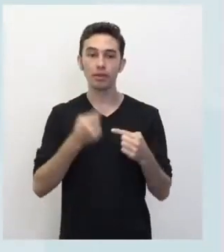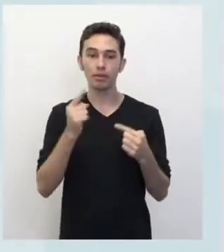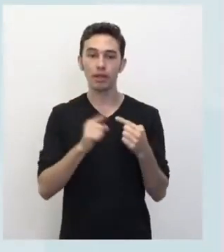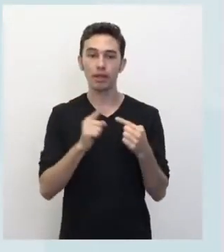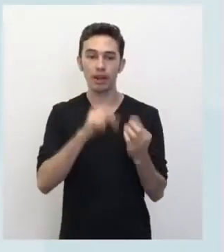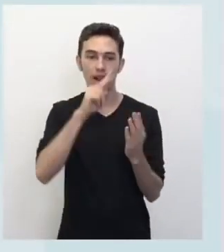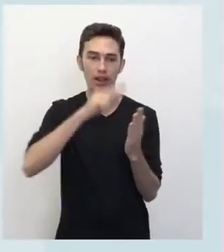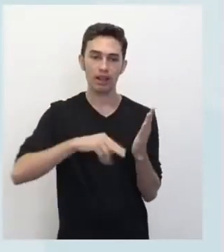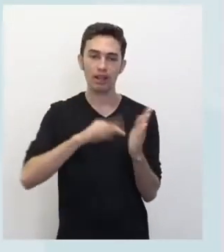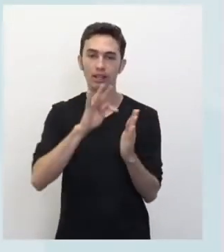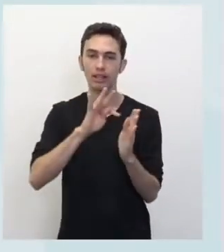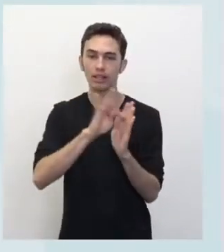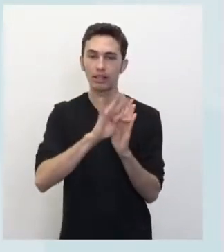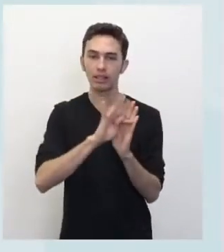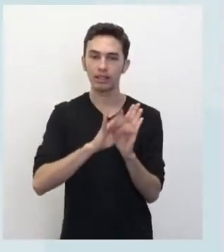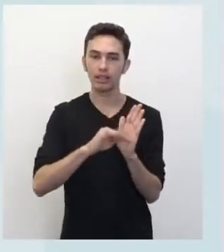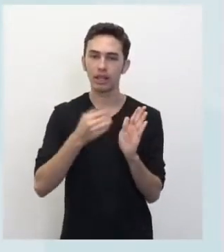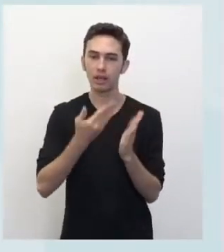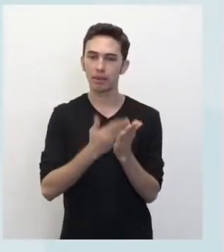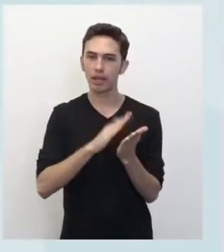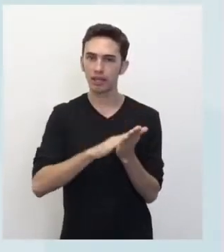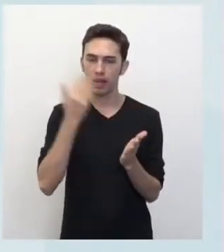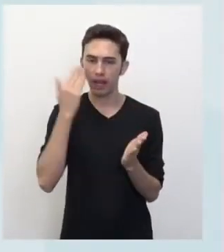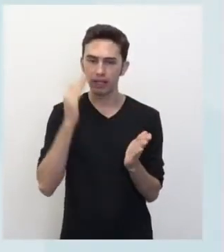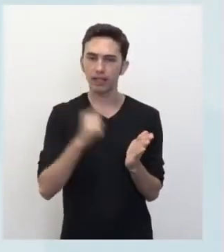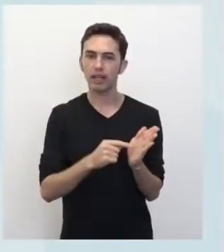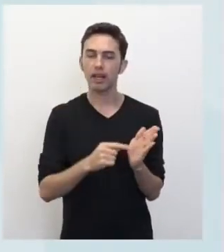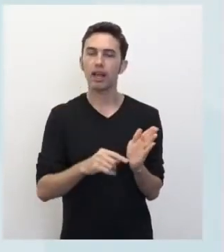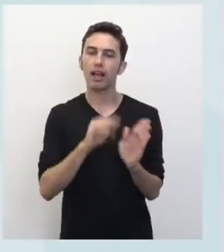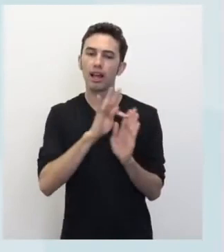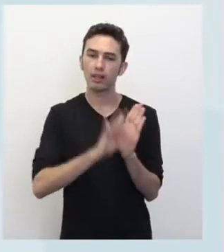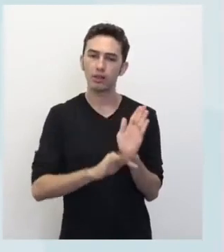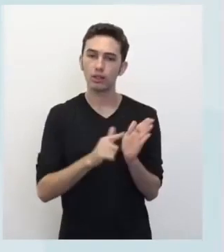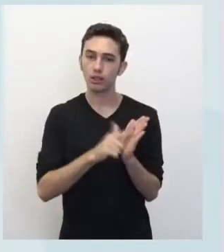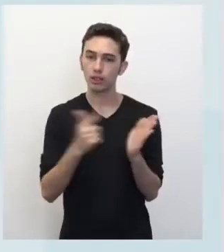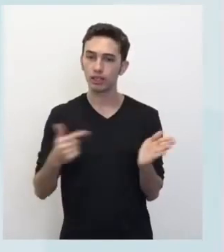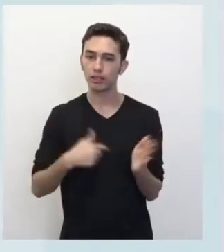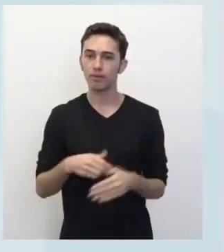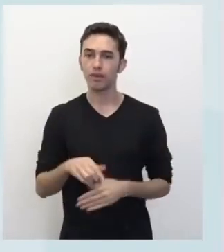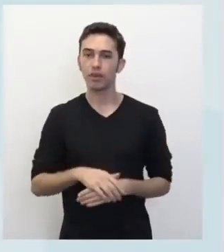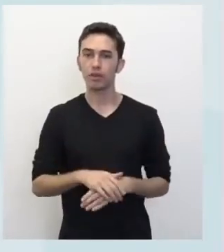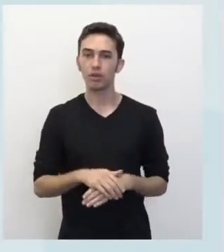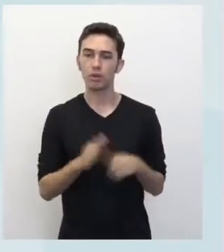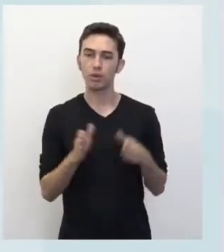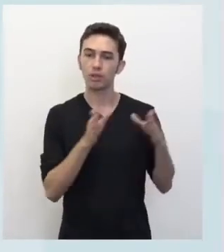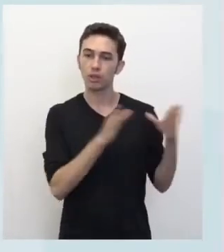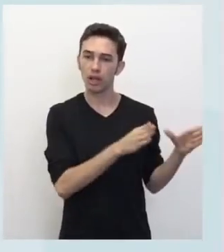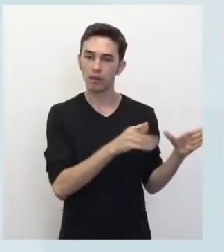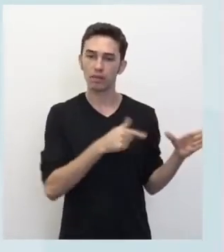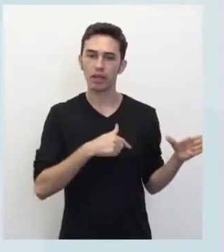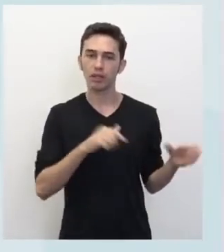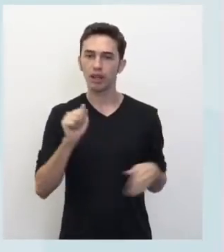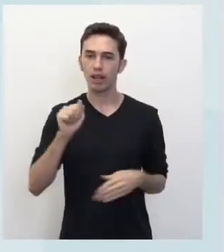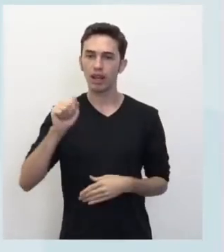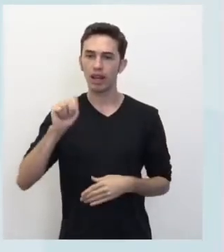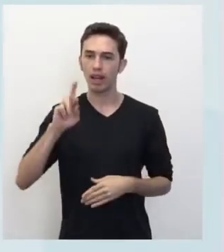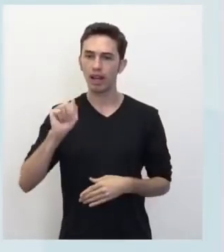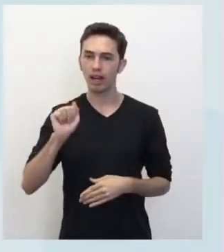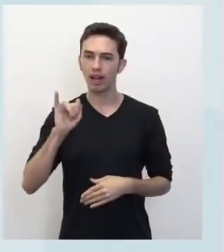ler e interpretar a notícia, né? Novamente a mesma notícia. No isolamento, ararinhas azuis superam expectativas de